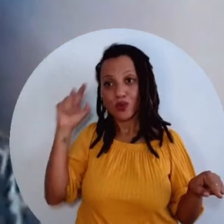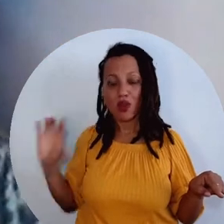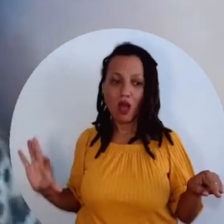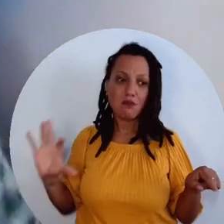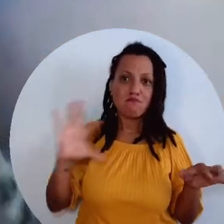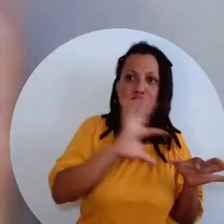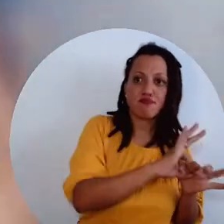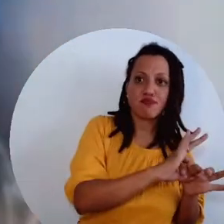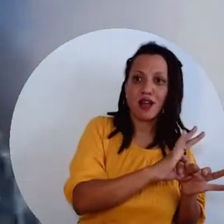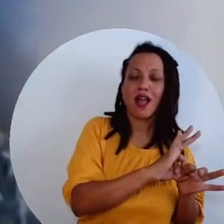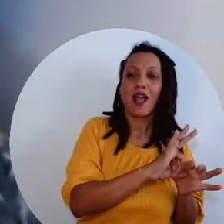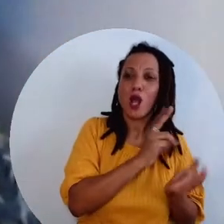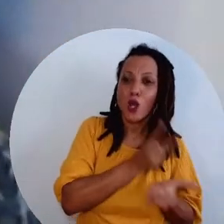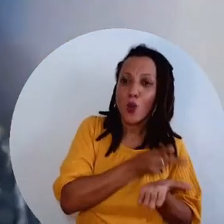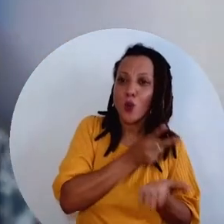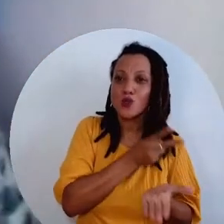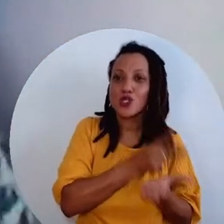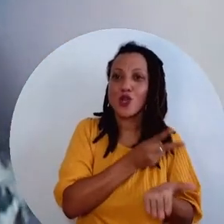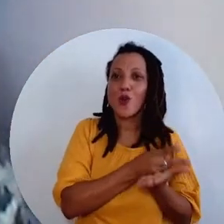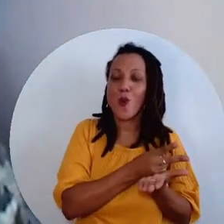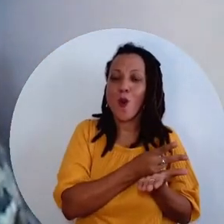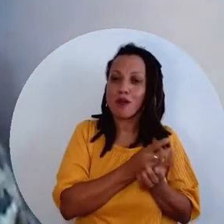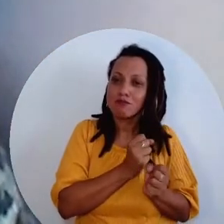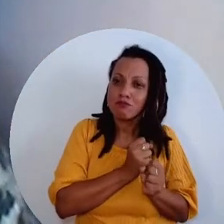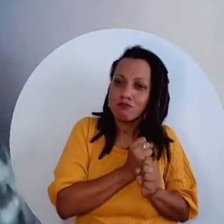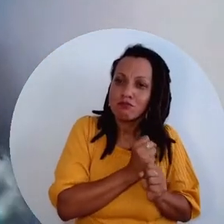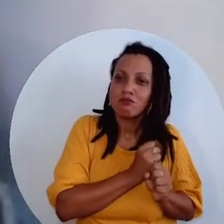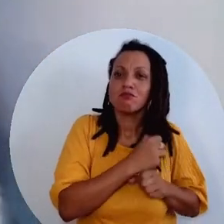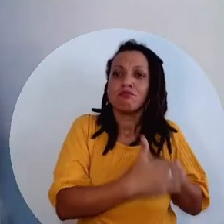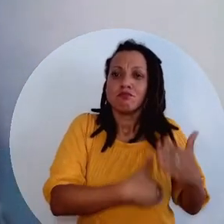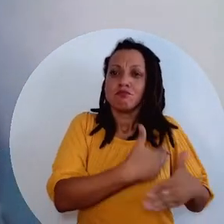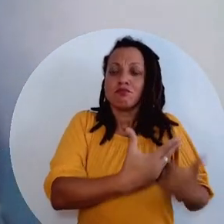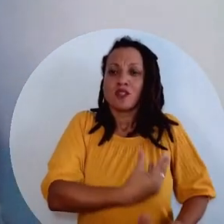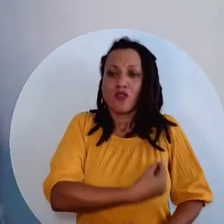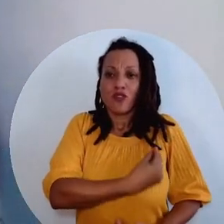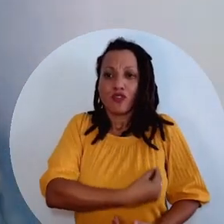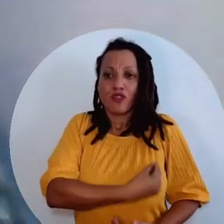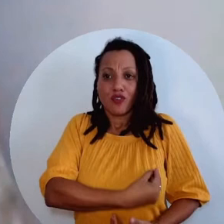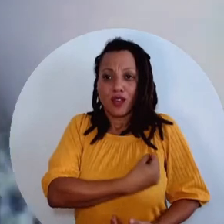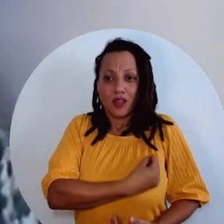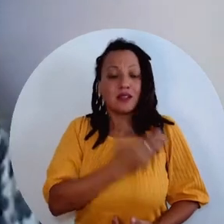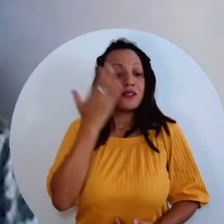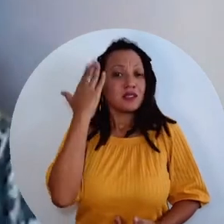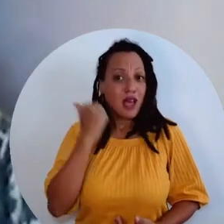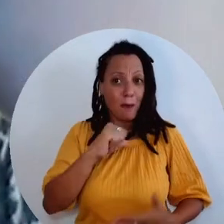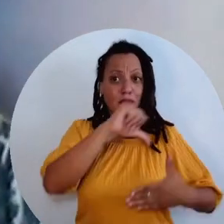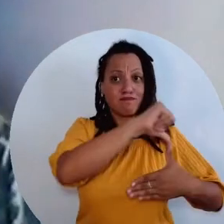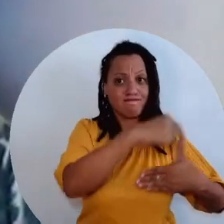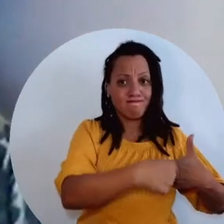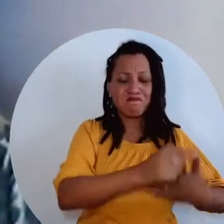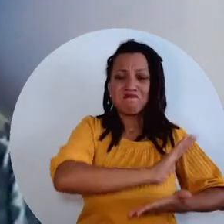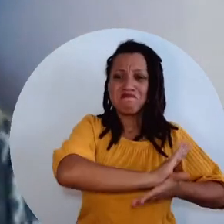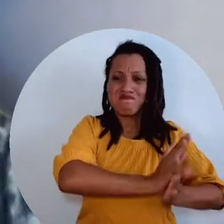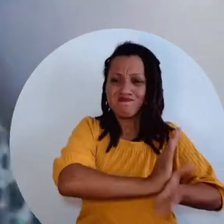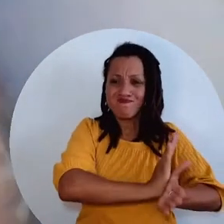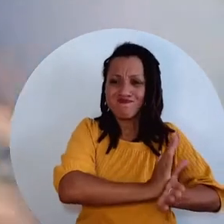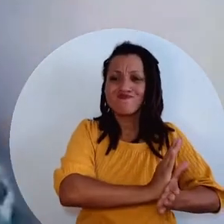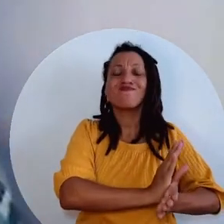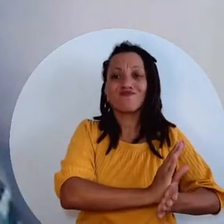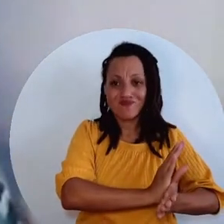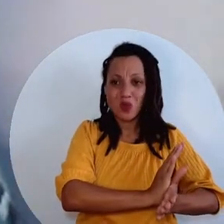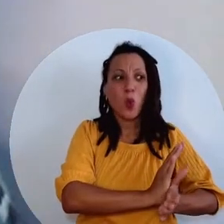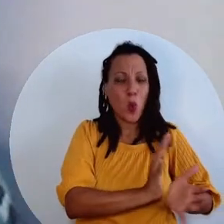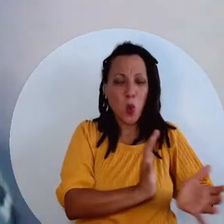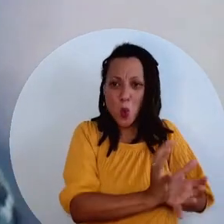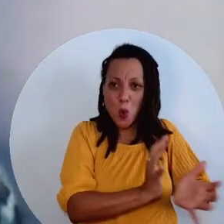500 anos para continuar, permanecer e sobreviver na desgraça coletiva da América. E